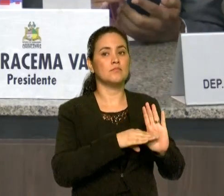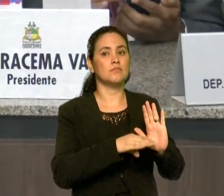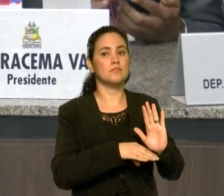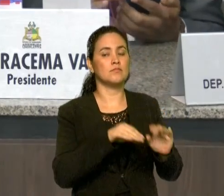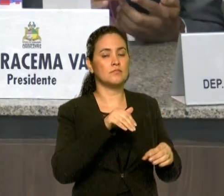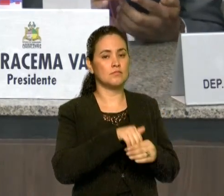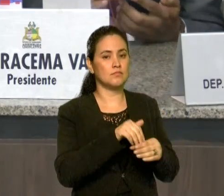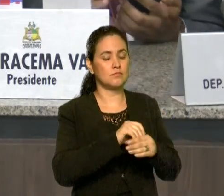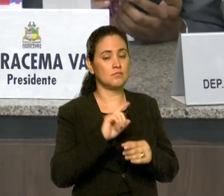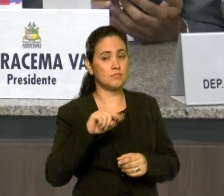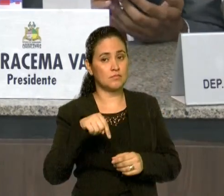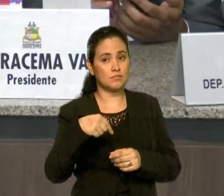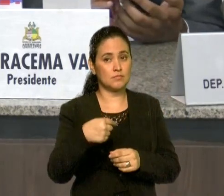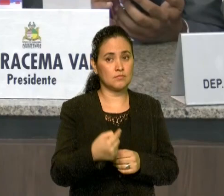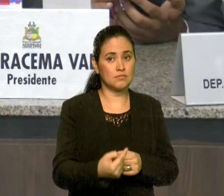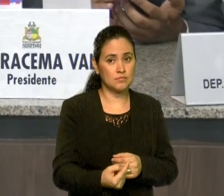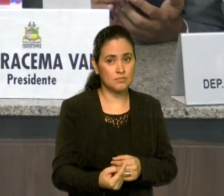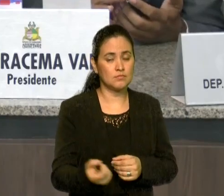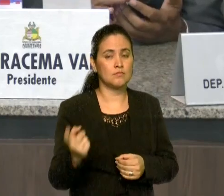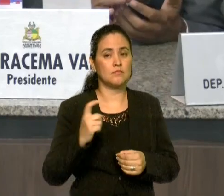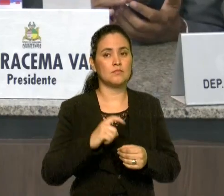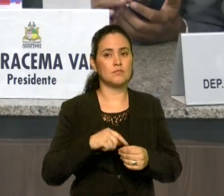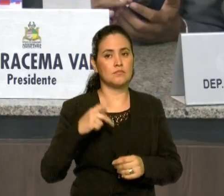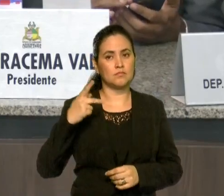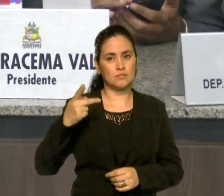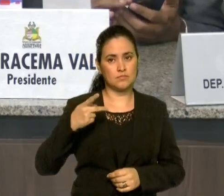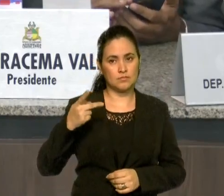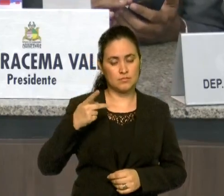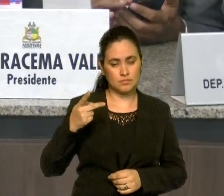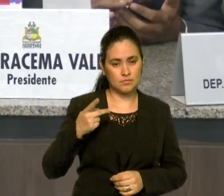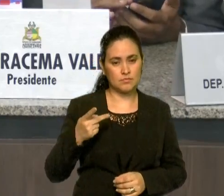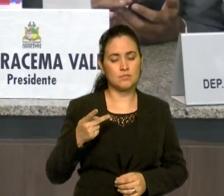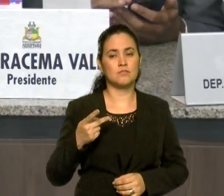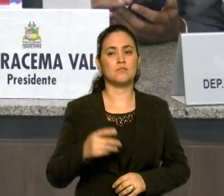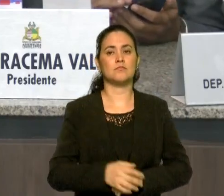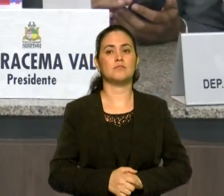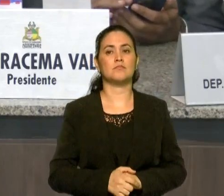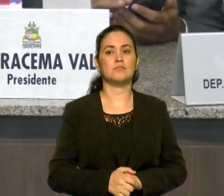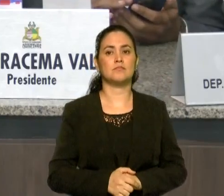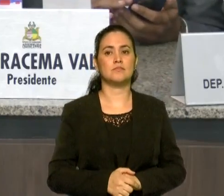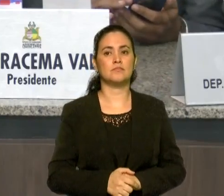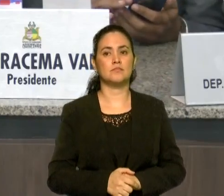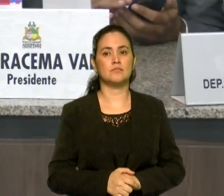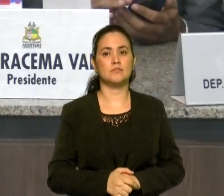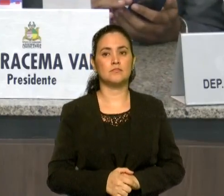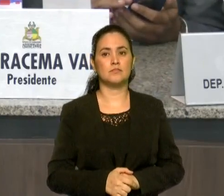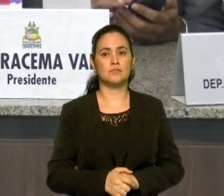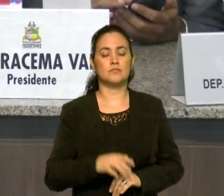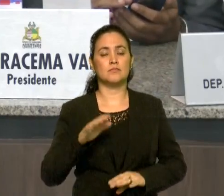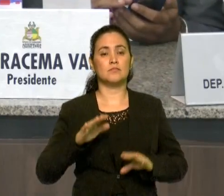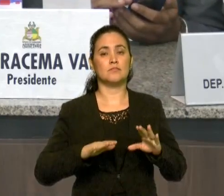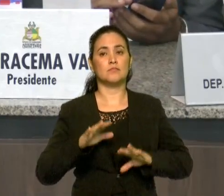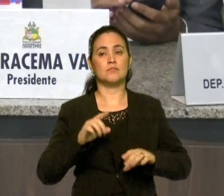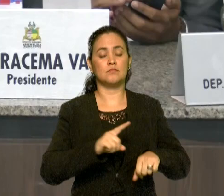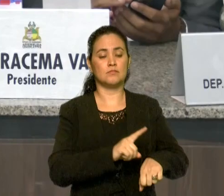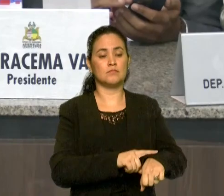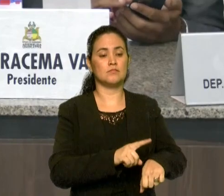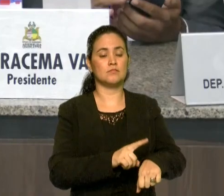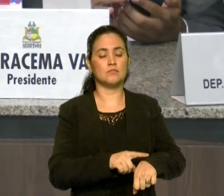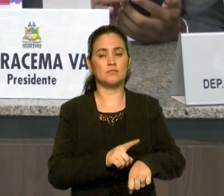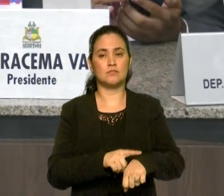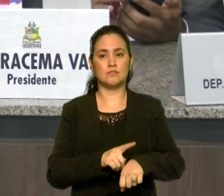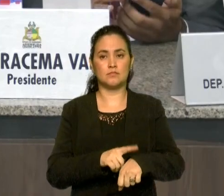Depois vamos retomar, depois das votações, as falas, tá? Conforme o tempo que